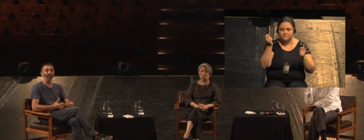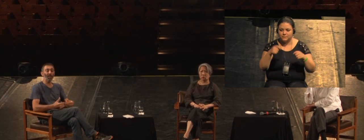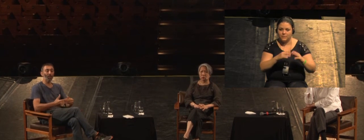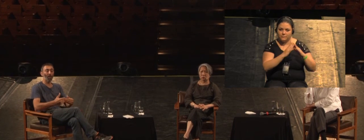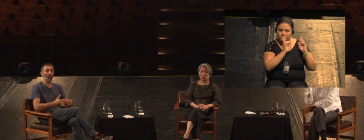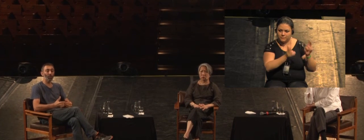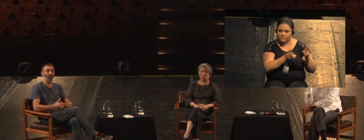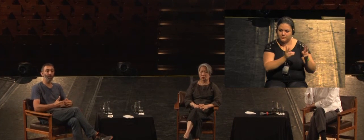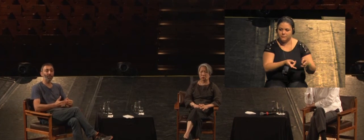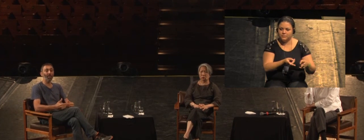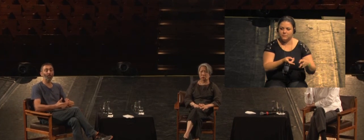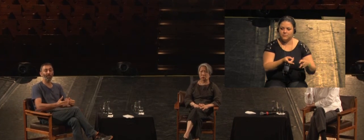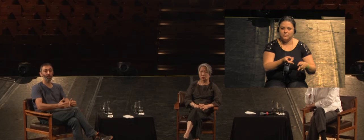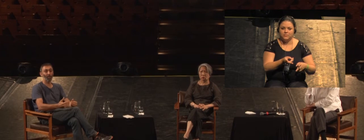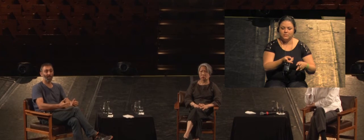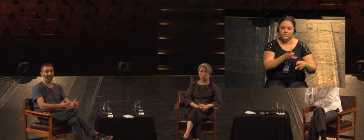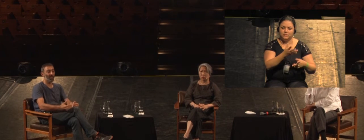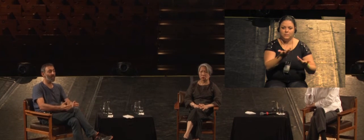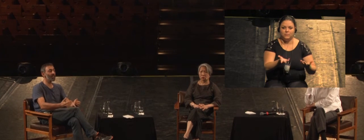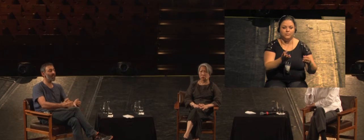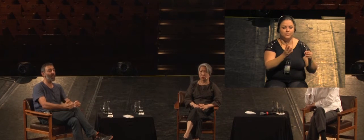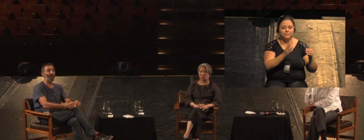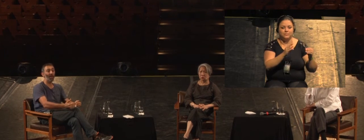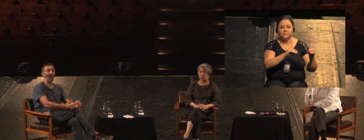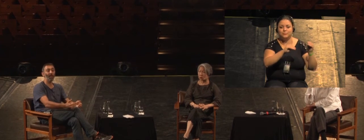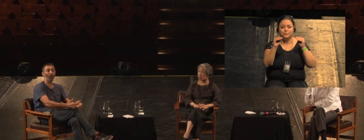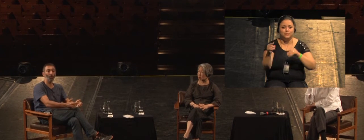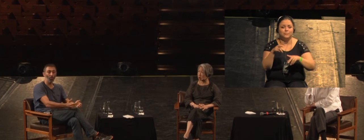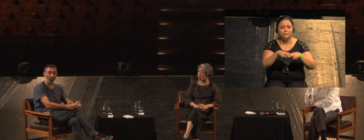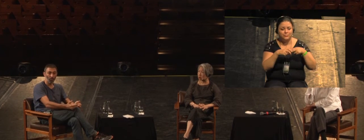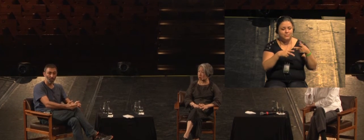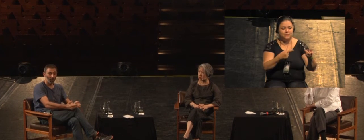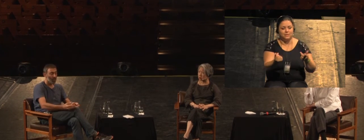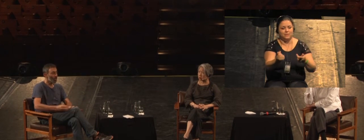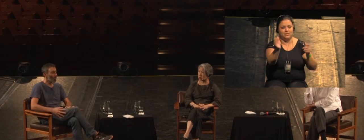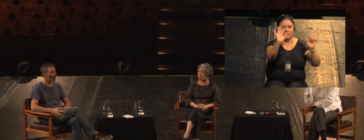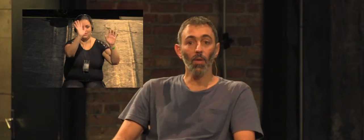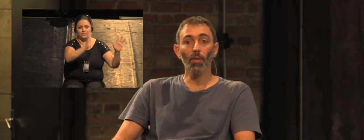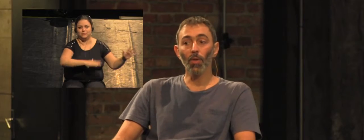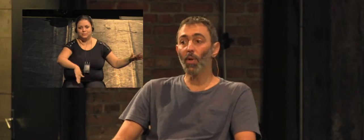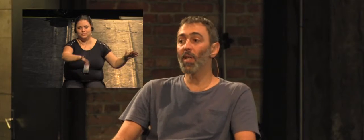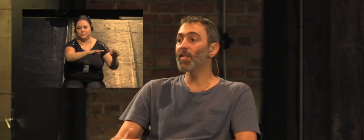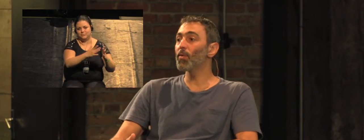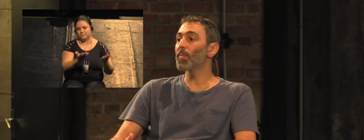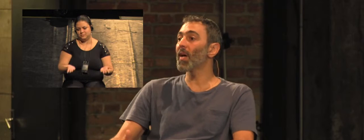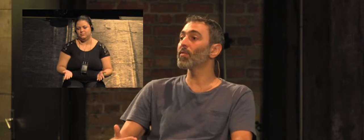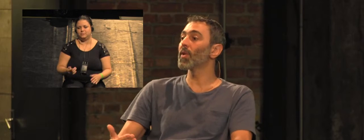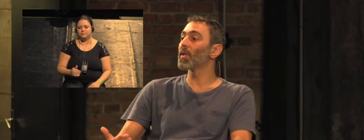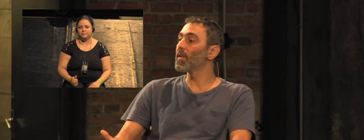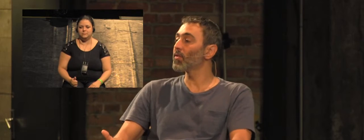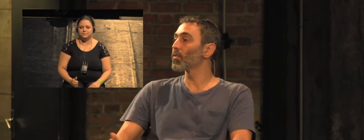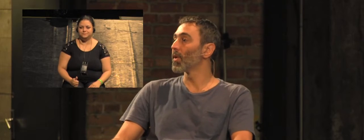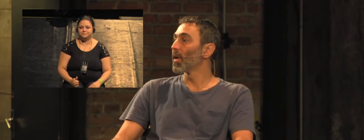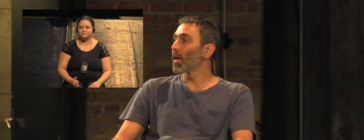que permitem que o cara continue vivendo nesse lugar da cidade sem ter que pagar mais caro por tudo. Eu acredito que mais